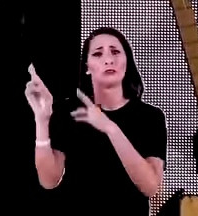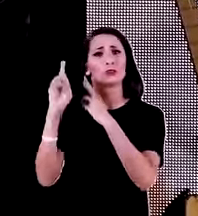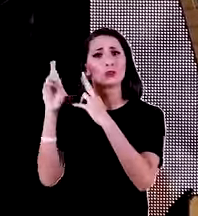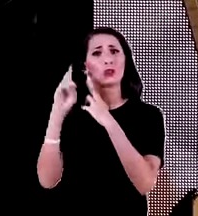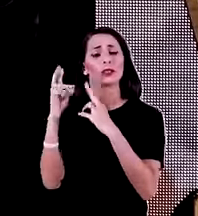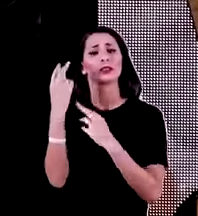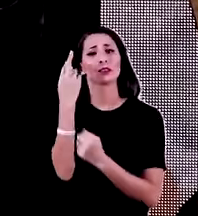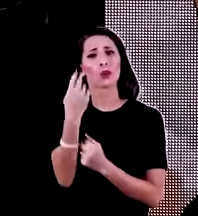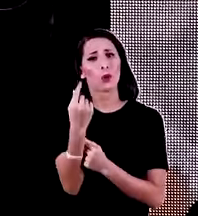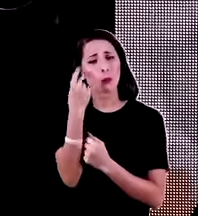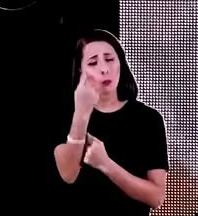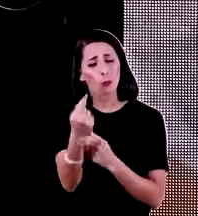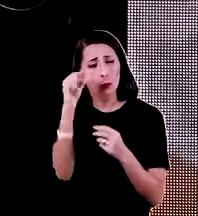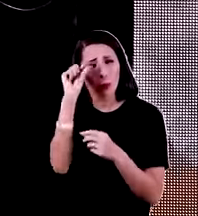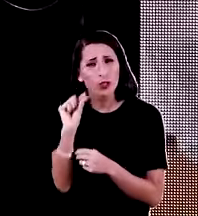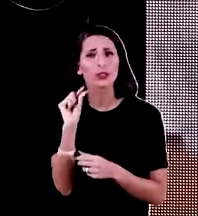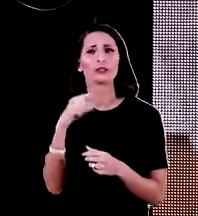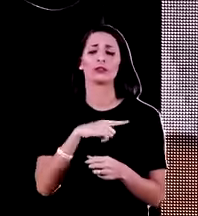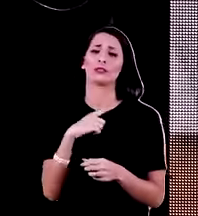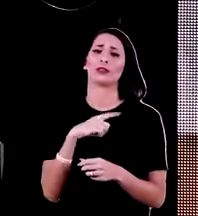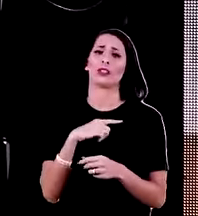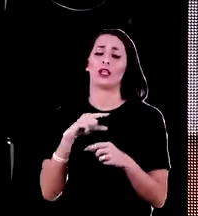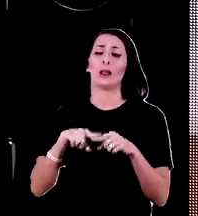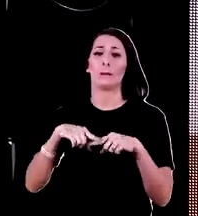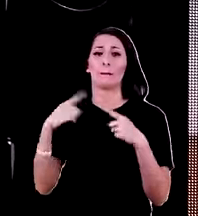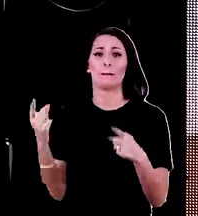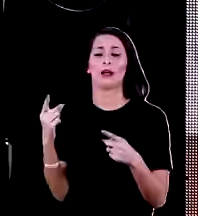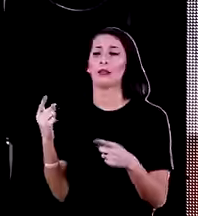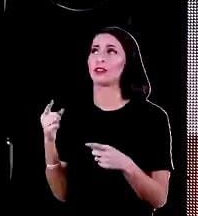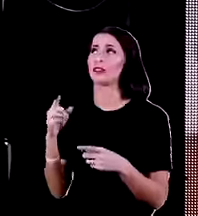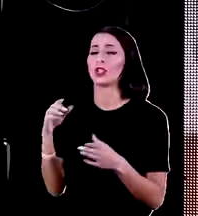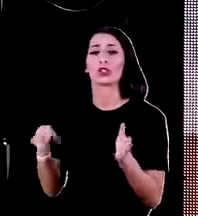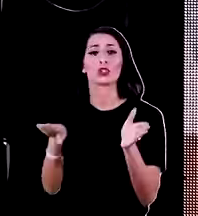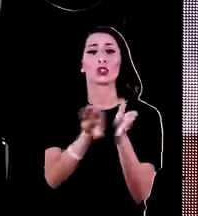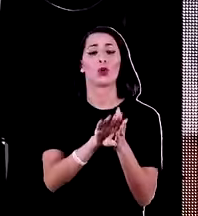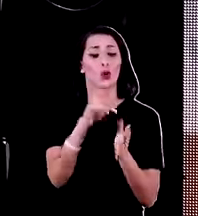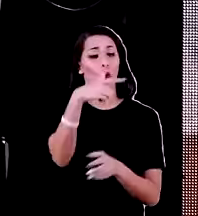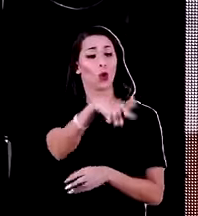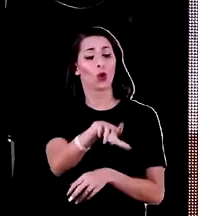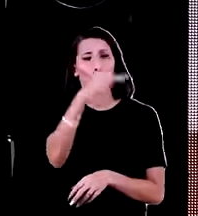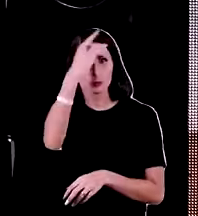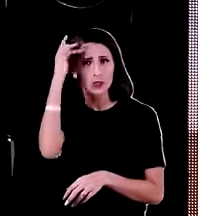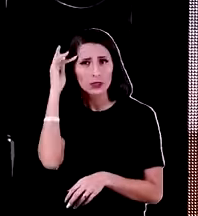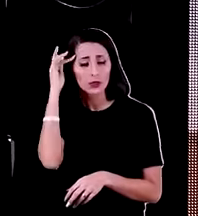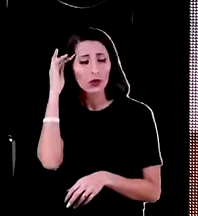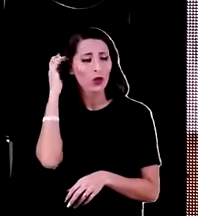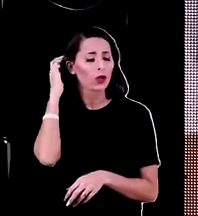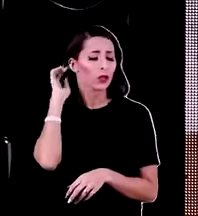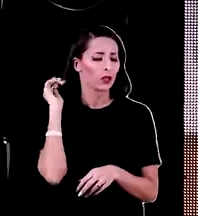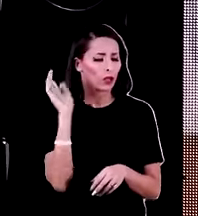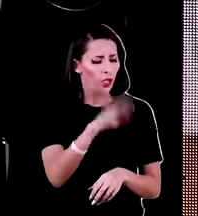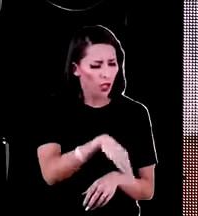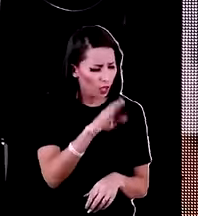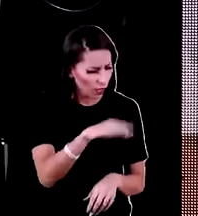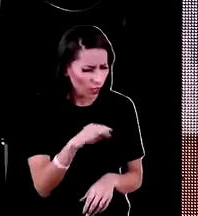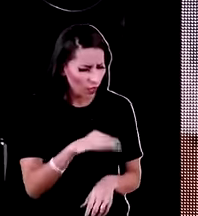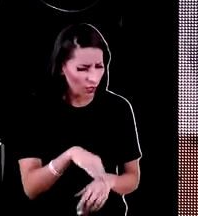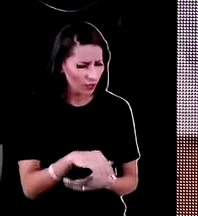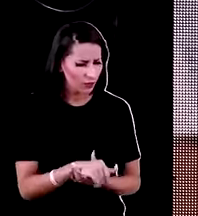nenhuma. De repente, ele escutou outra zoada, outra pessoa que veio. Ei, ele, meu Deus, glória a Deus, mais uma